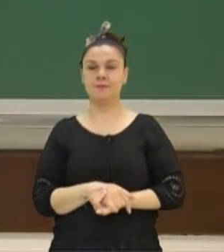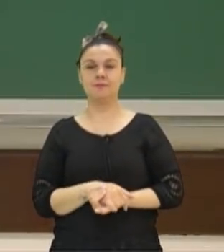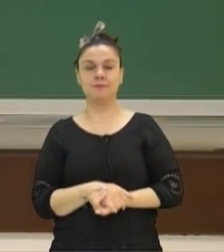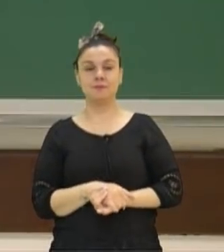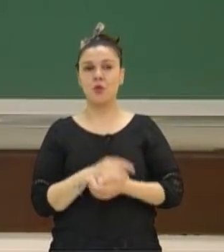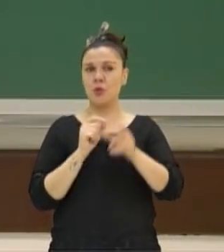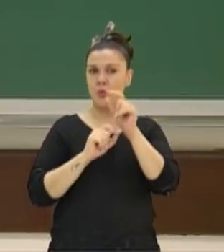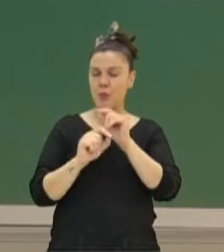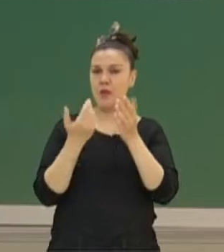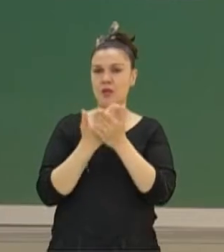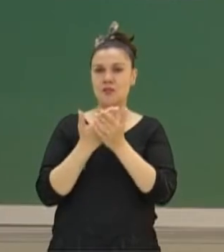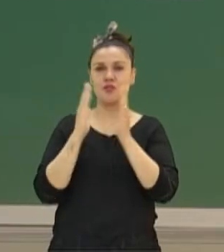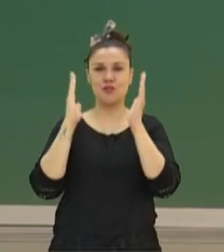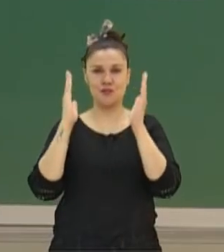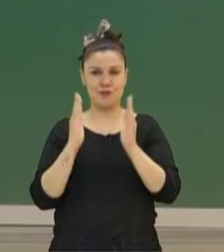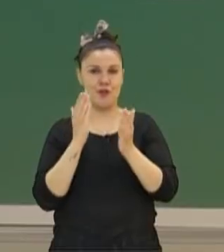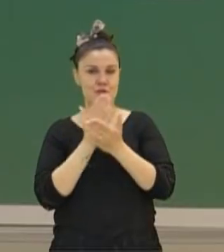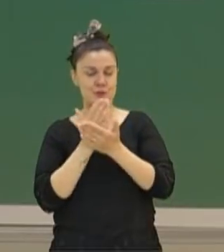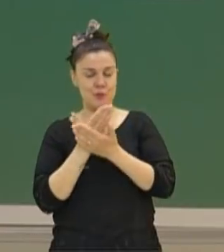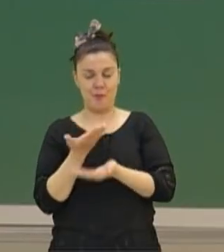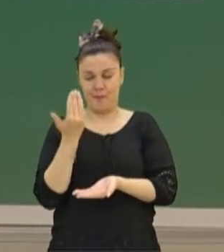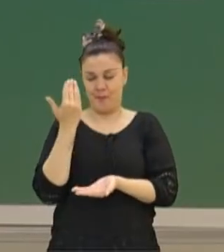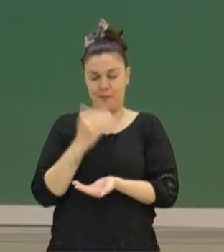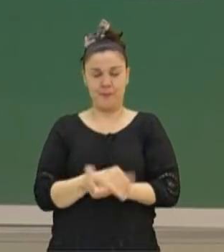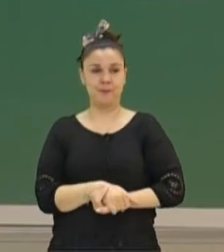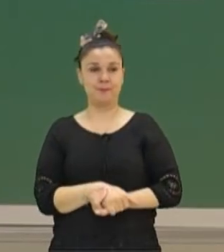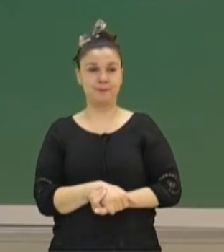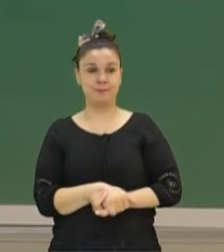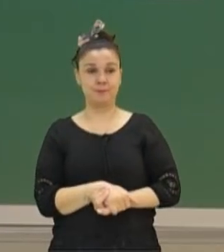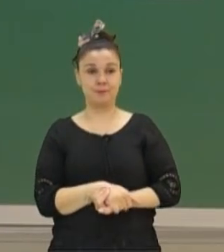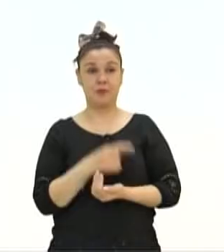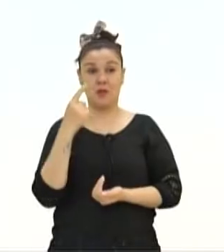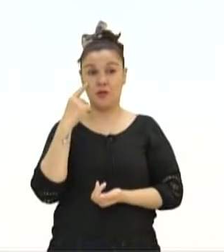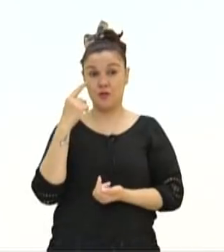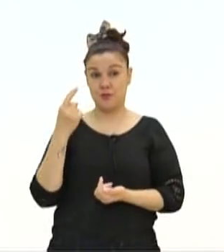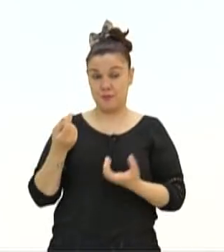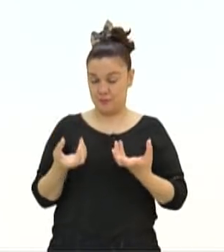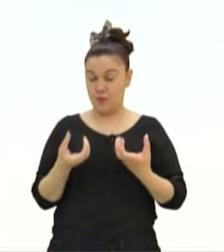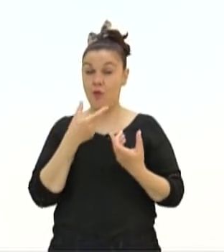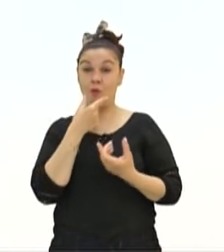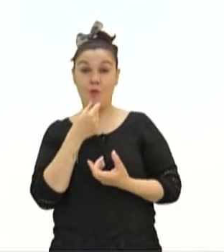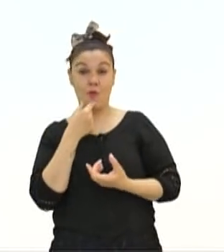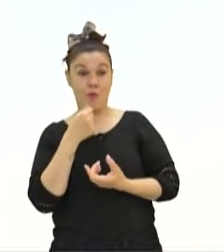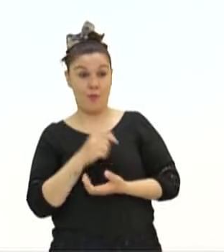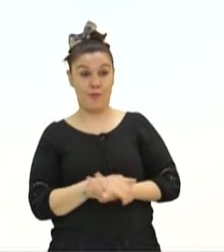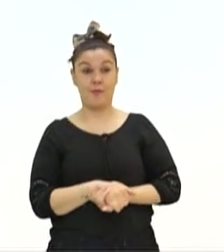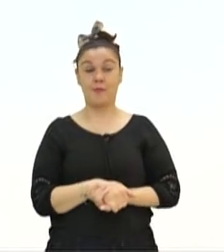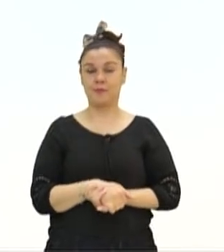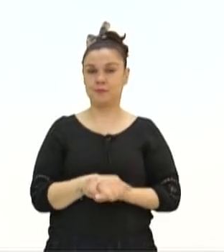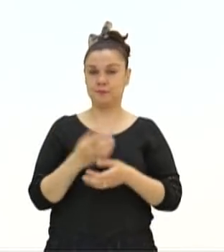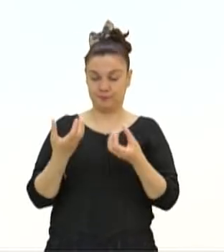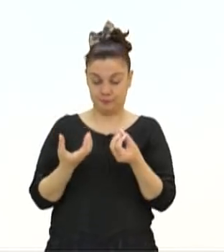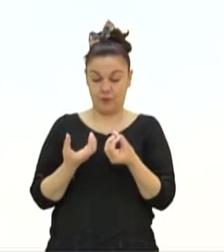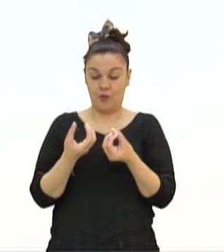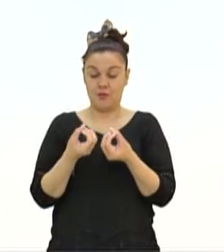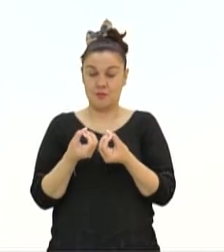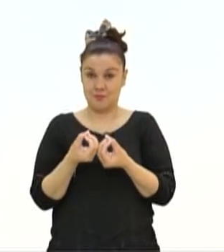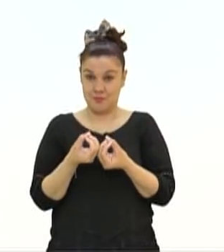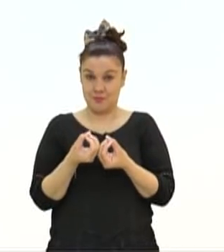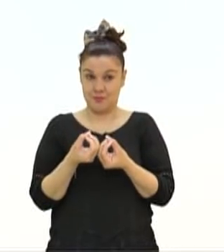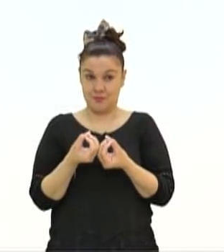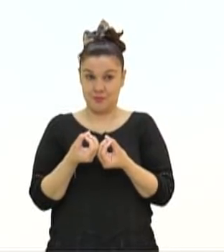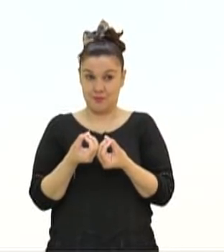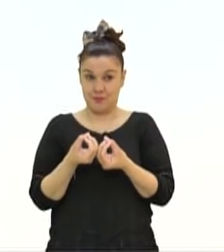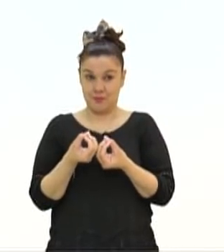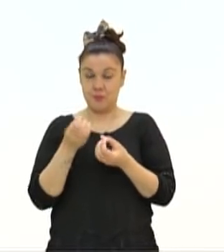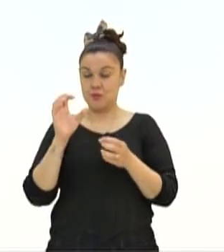retomada, o que a gente já conheceu na aula passada. Nós vimos, então, que os homens, têm um par de testículos,